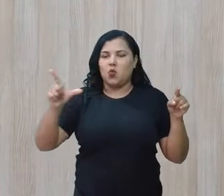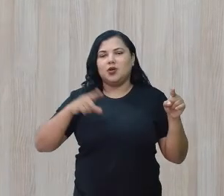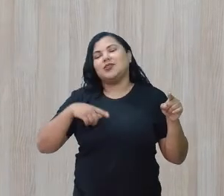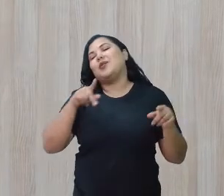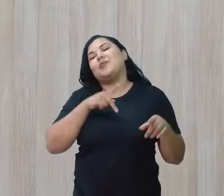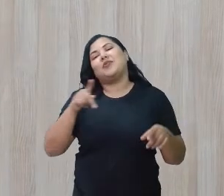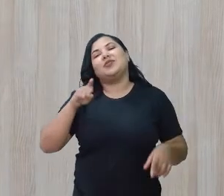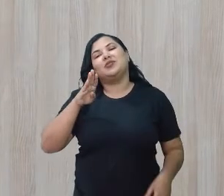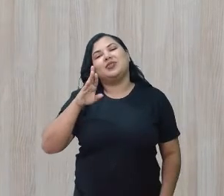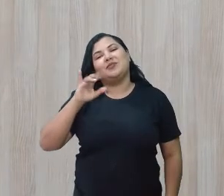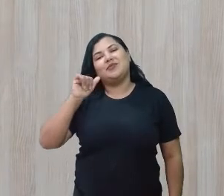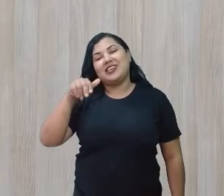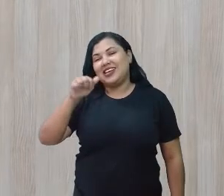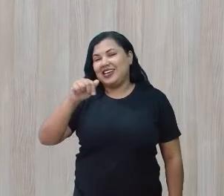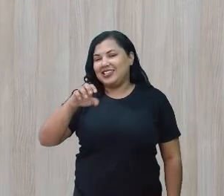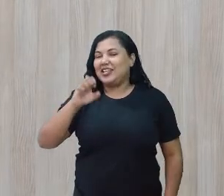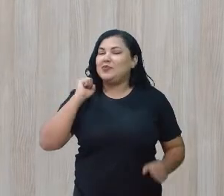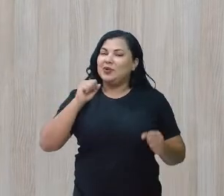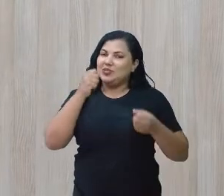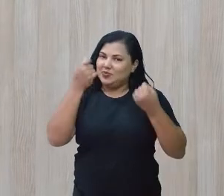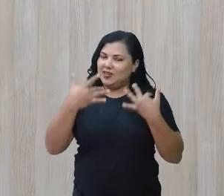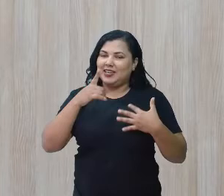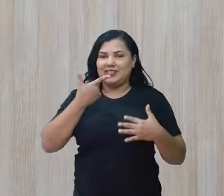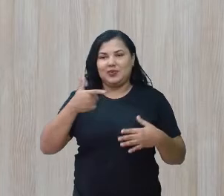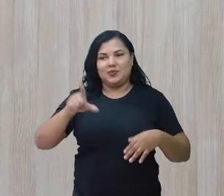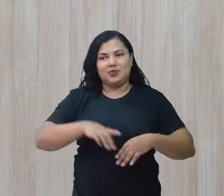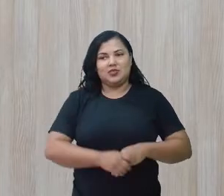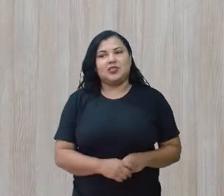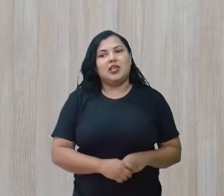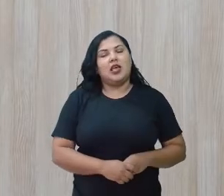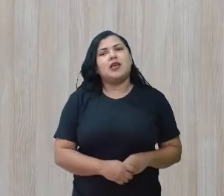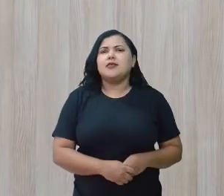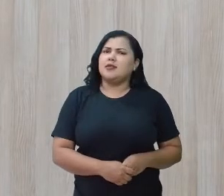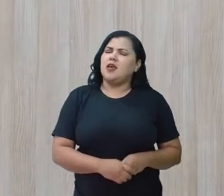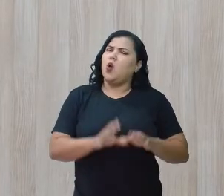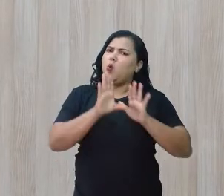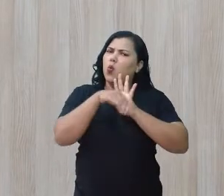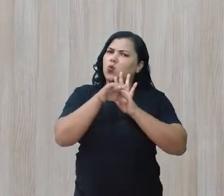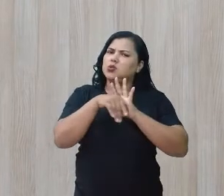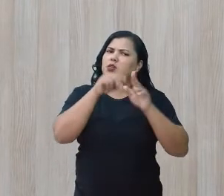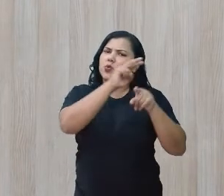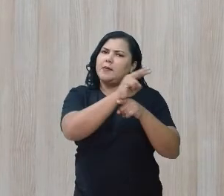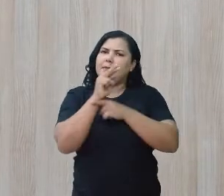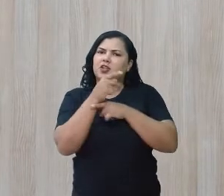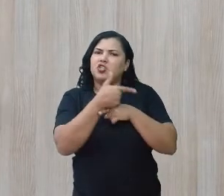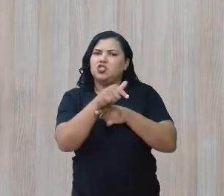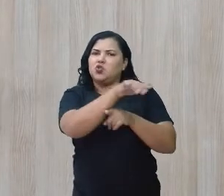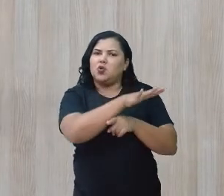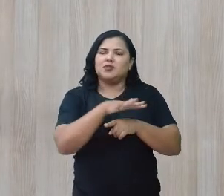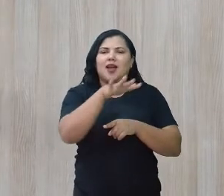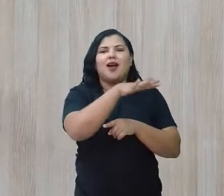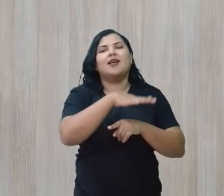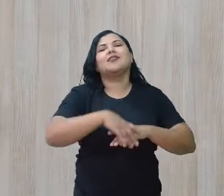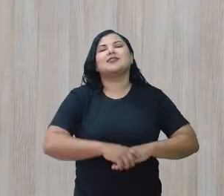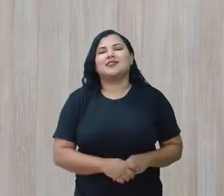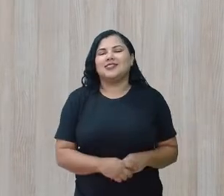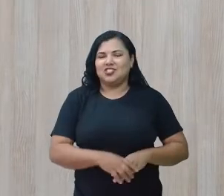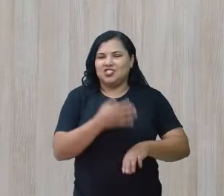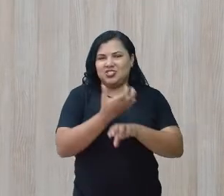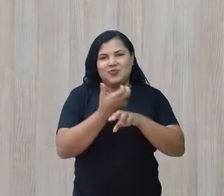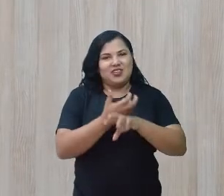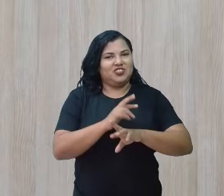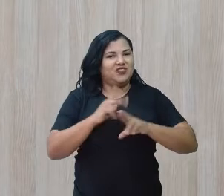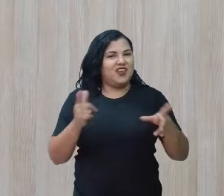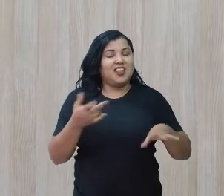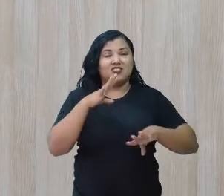explicar para vocês depois, tá certo? Mas a gente pode ver que é um conceito emprestado. é um conceito emprestado de uma outra disciplina que